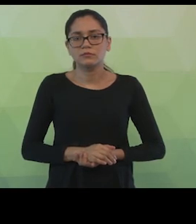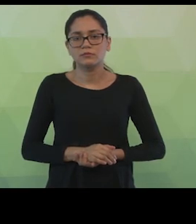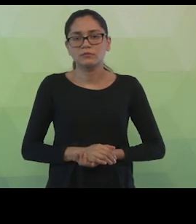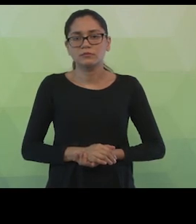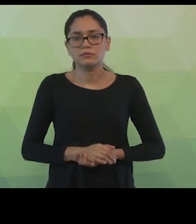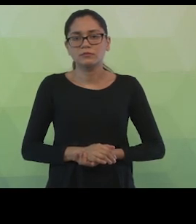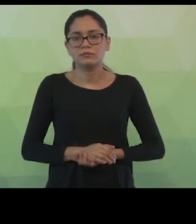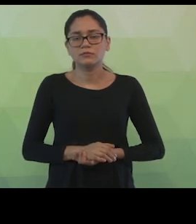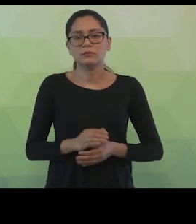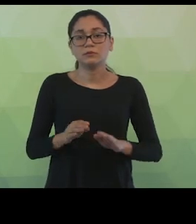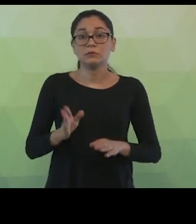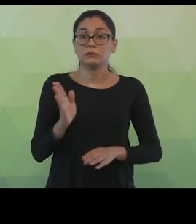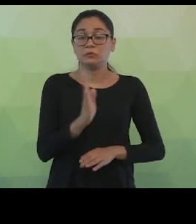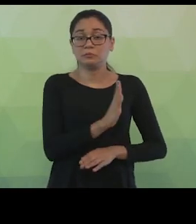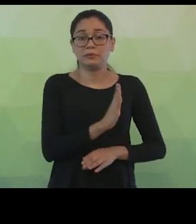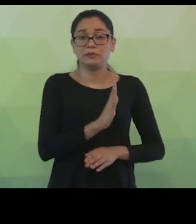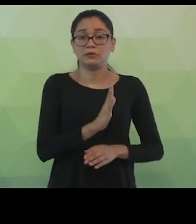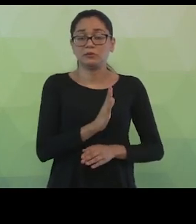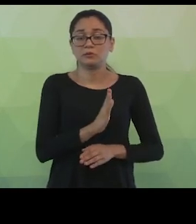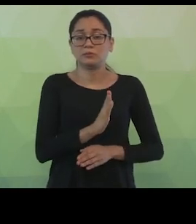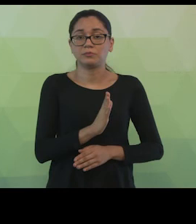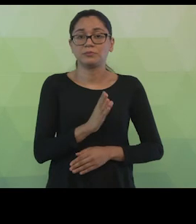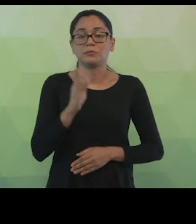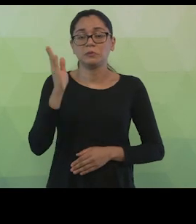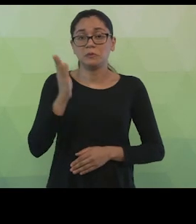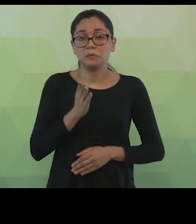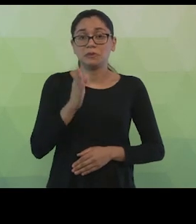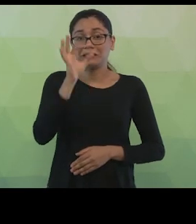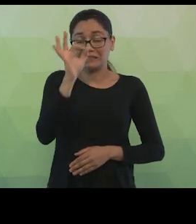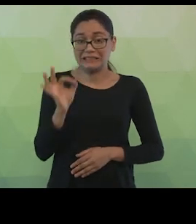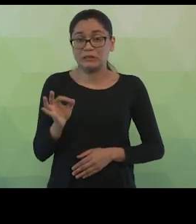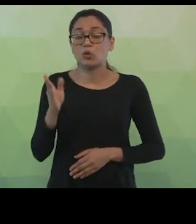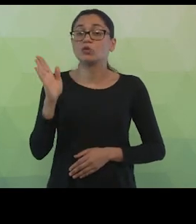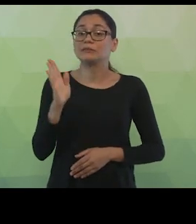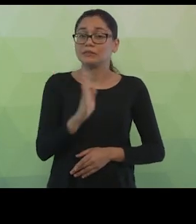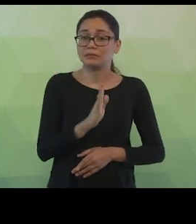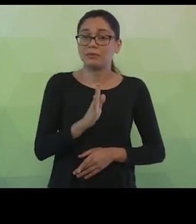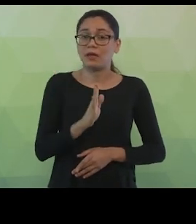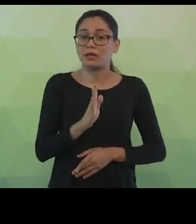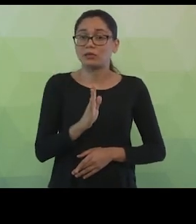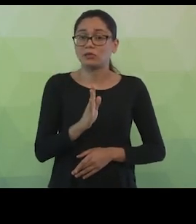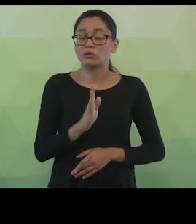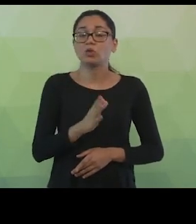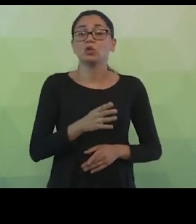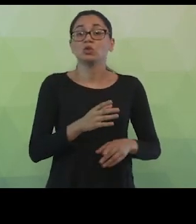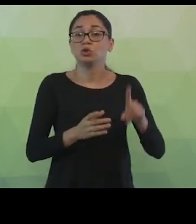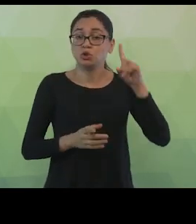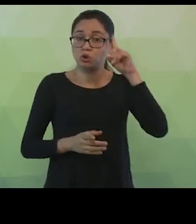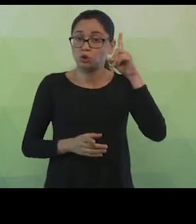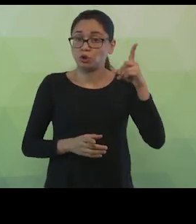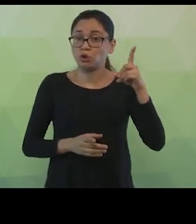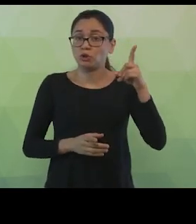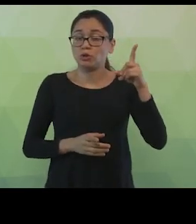espaço. Então aqui eu vou colocar depois tantos dias